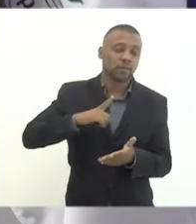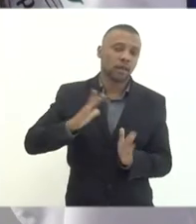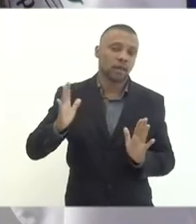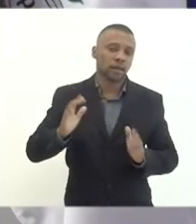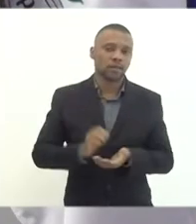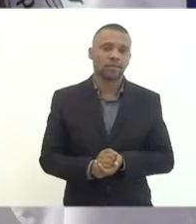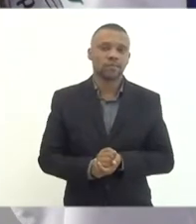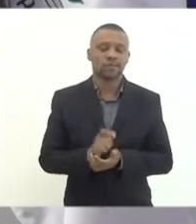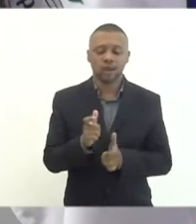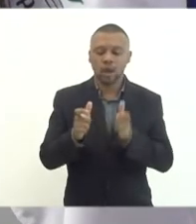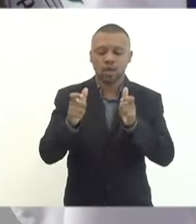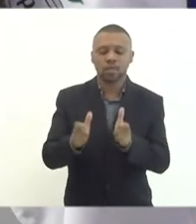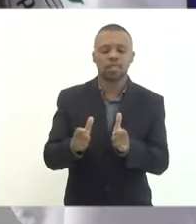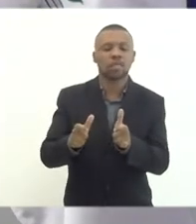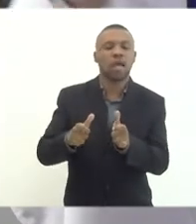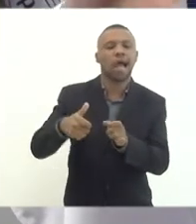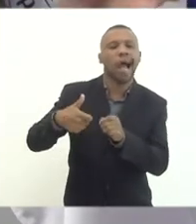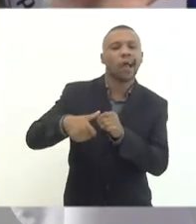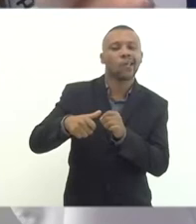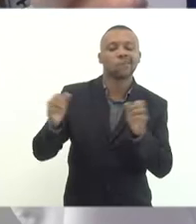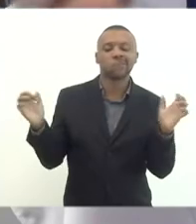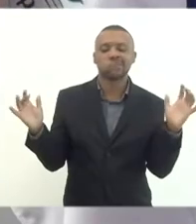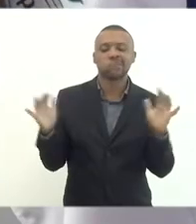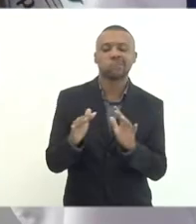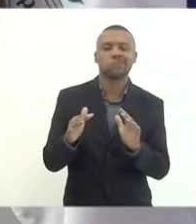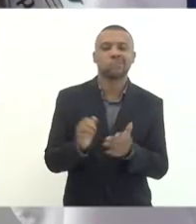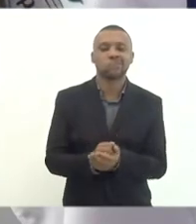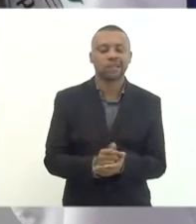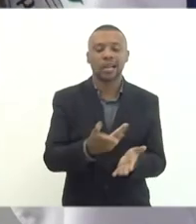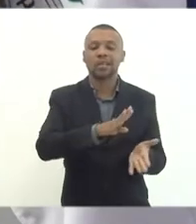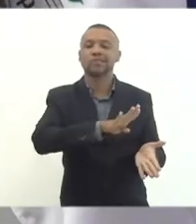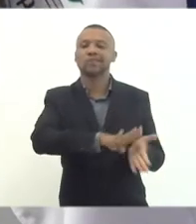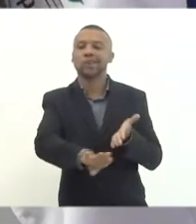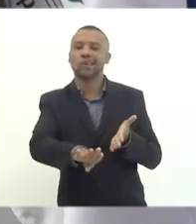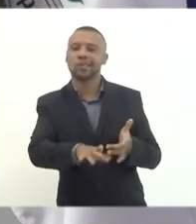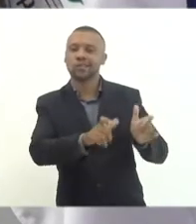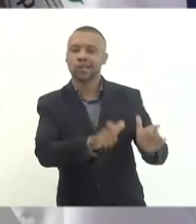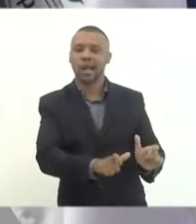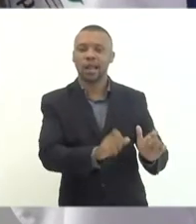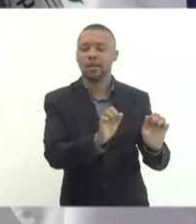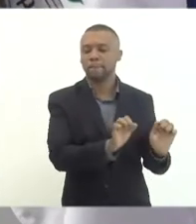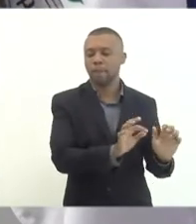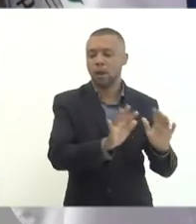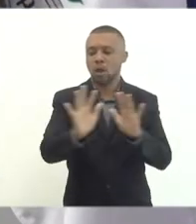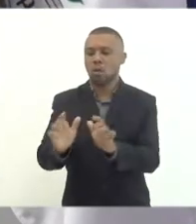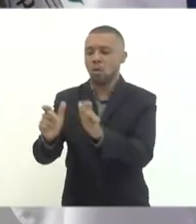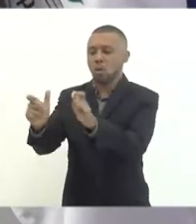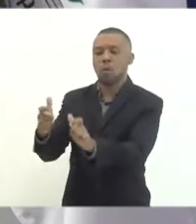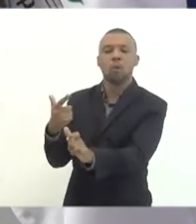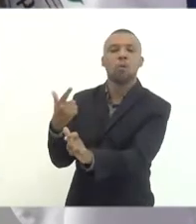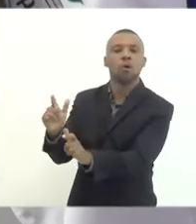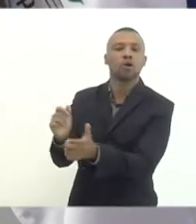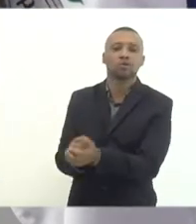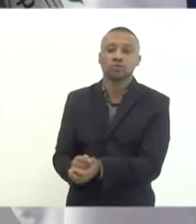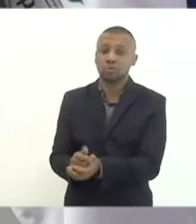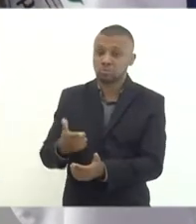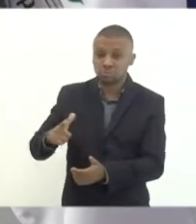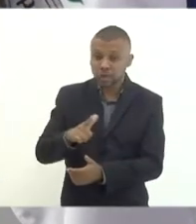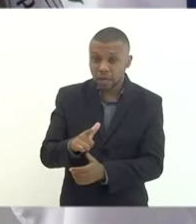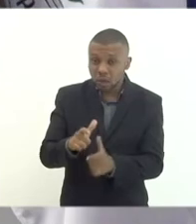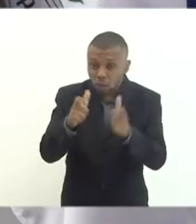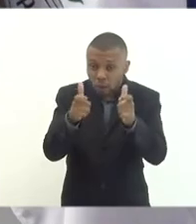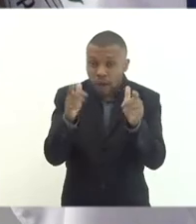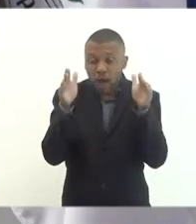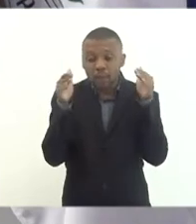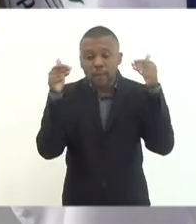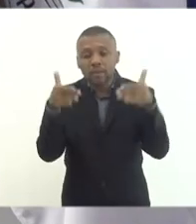tem a cracolândia e tira de um lugar para outro então não existe um local definido não existe um